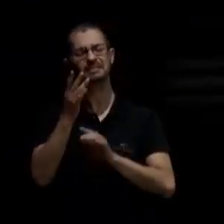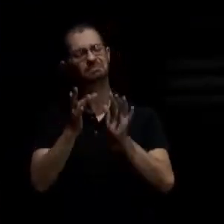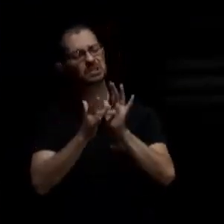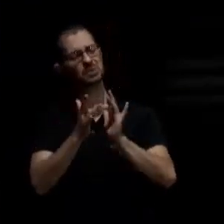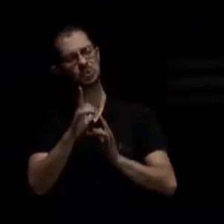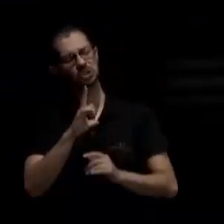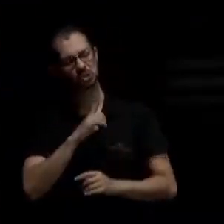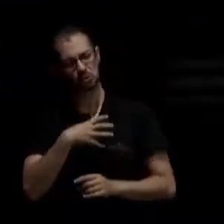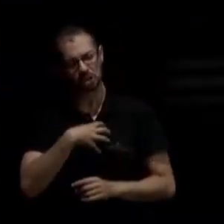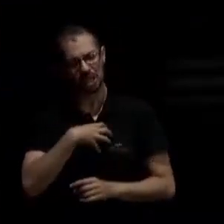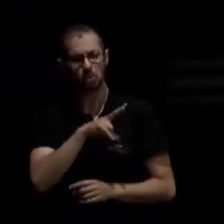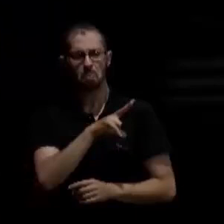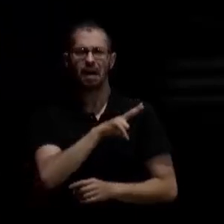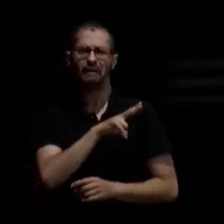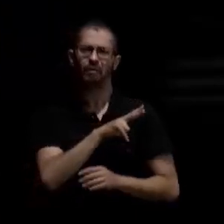oração individual muito